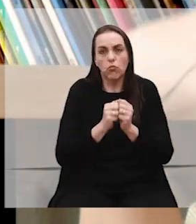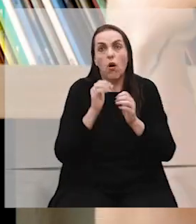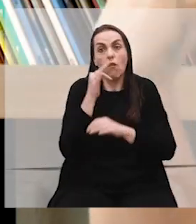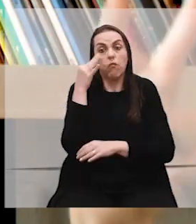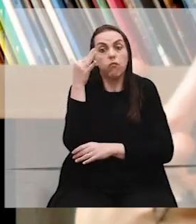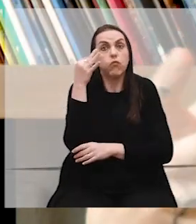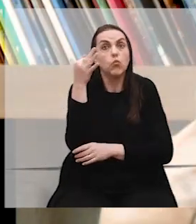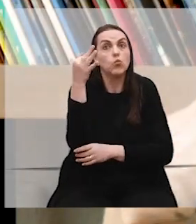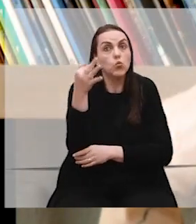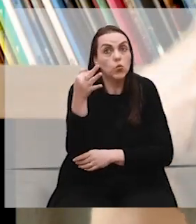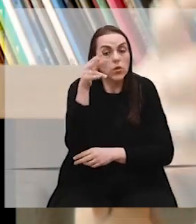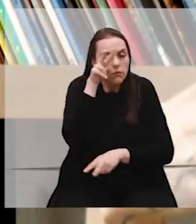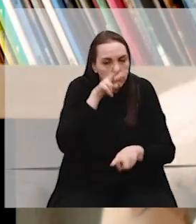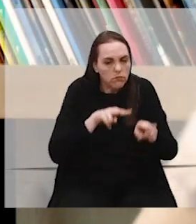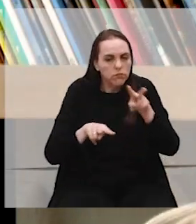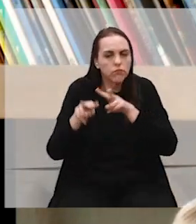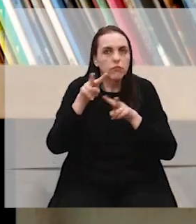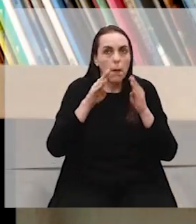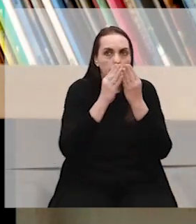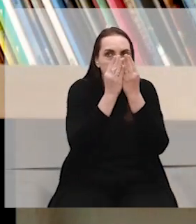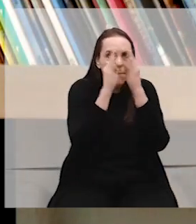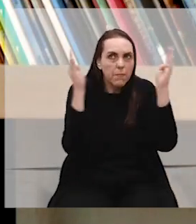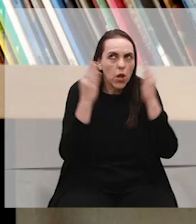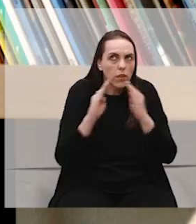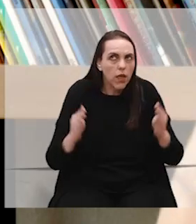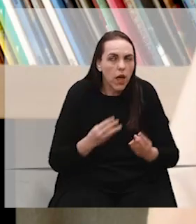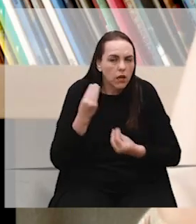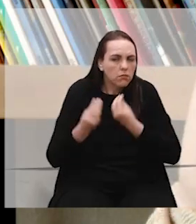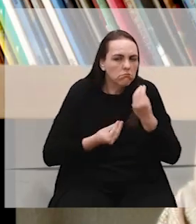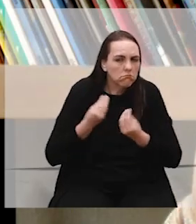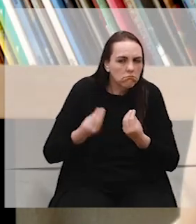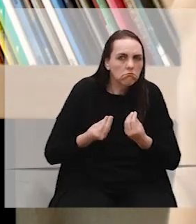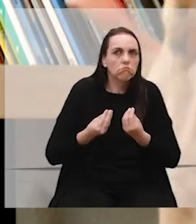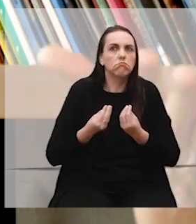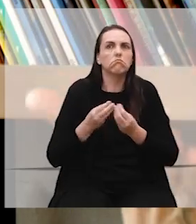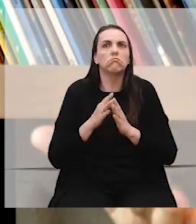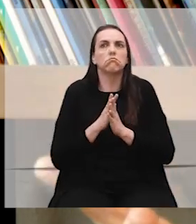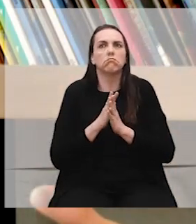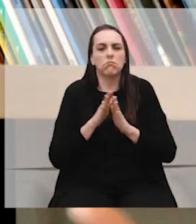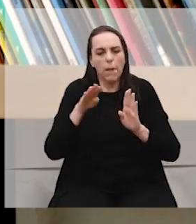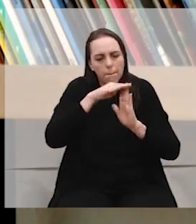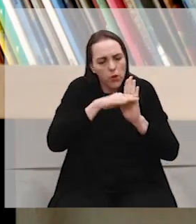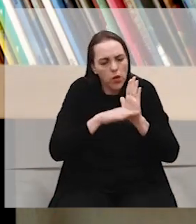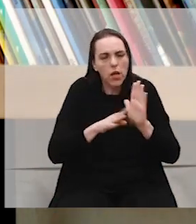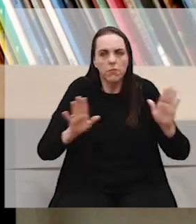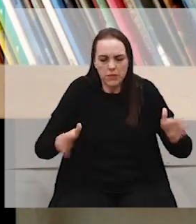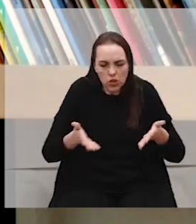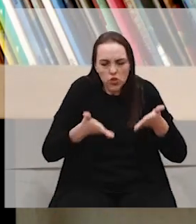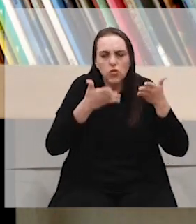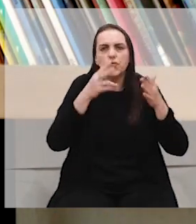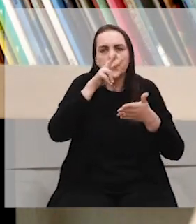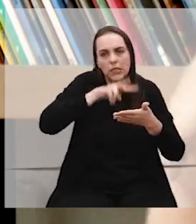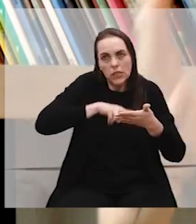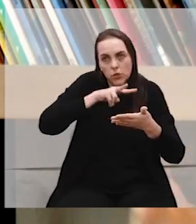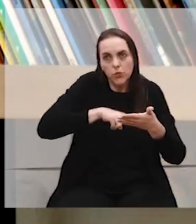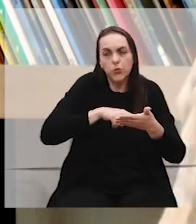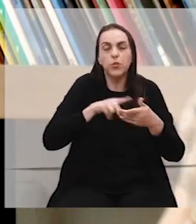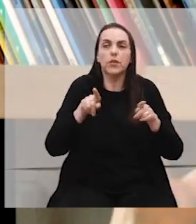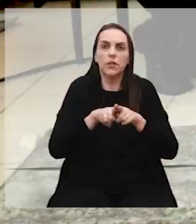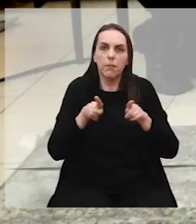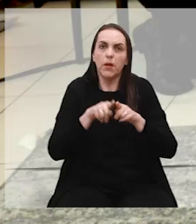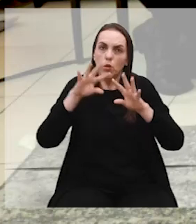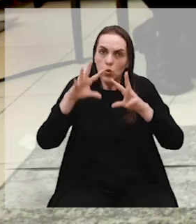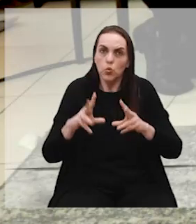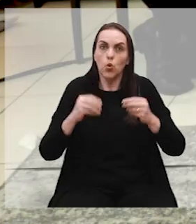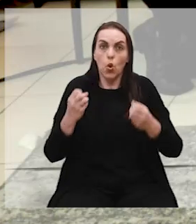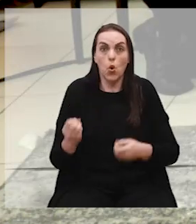numa futura visão de bibliotecas, de programas de incentivo à leitura, podendo